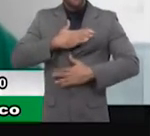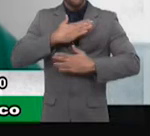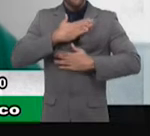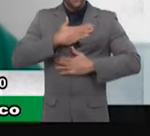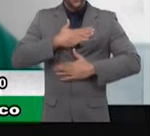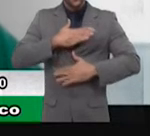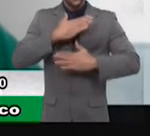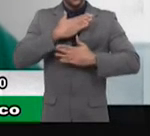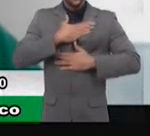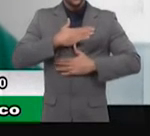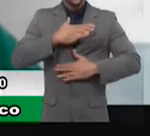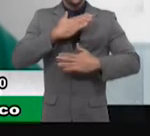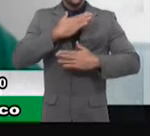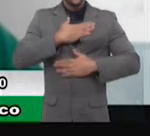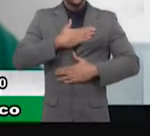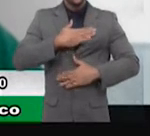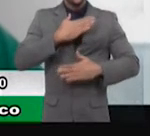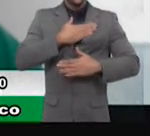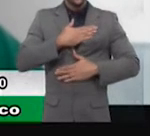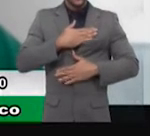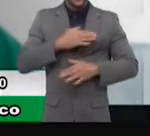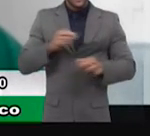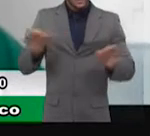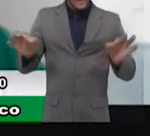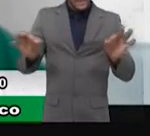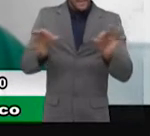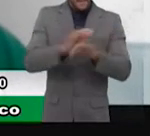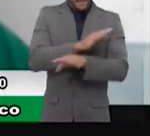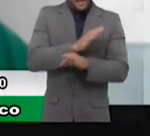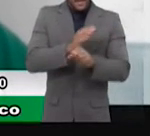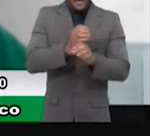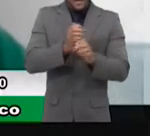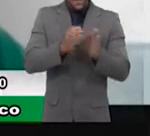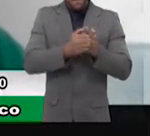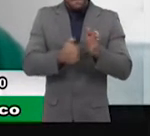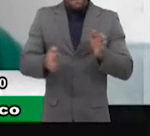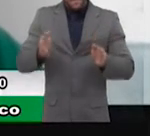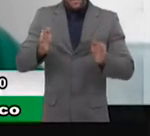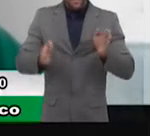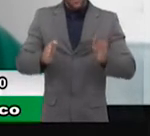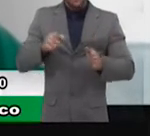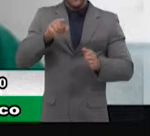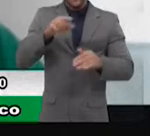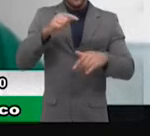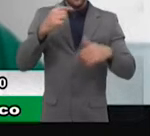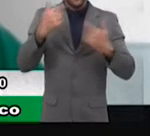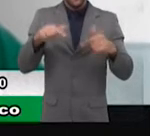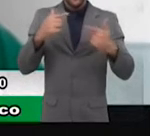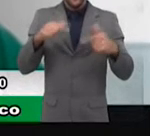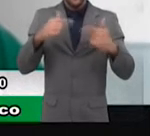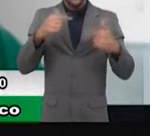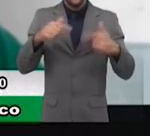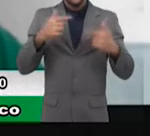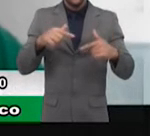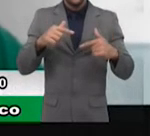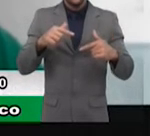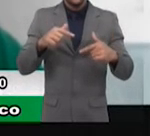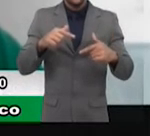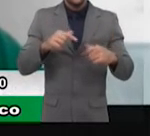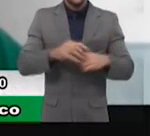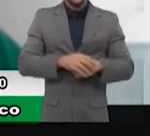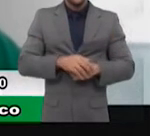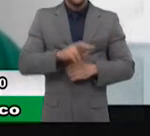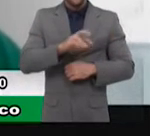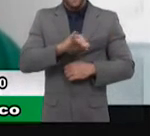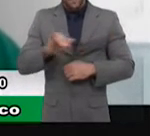o mandato do NI, o qual vocês estavam trabalhando com ele. E eles ficaram felizes, eu não